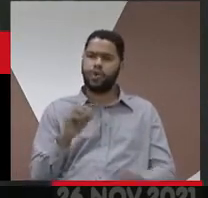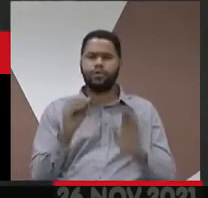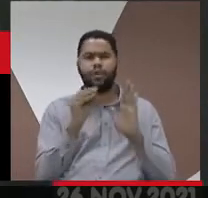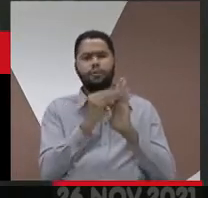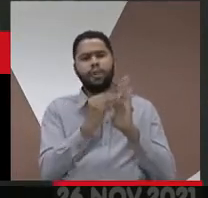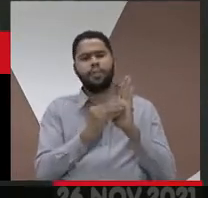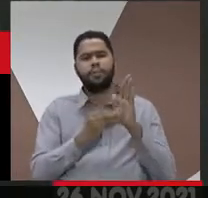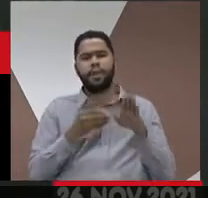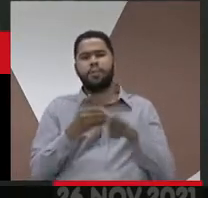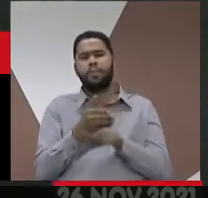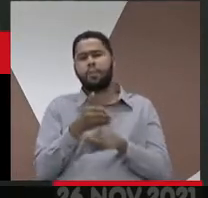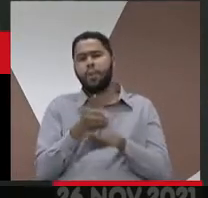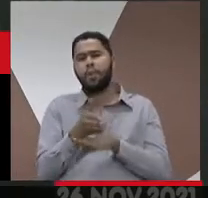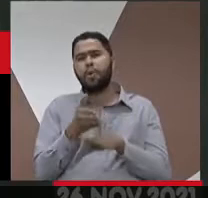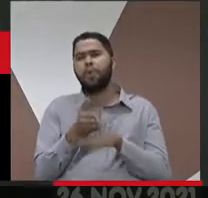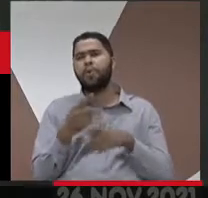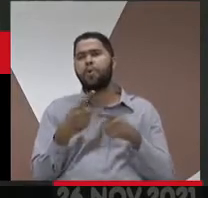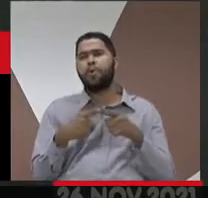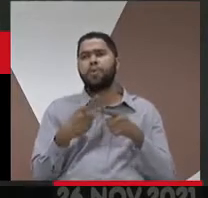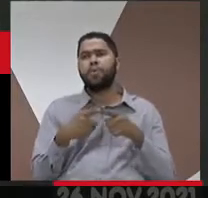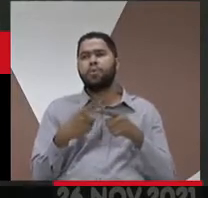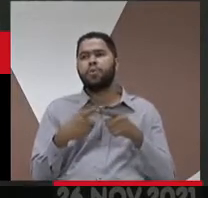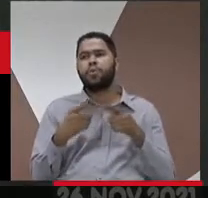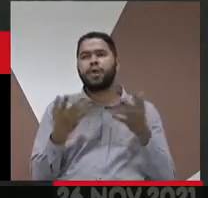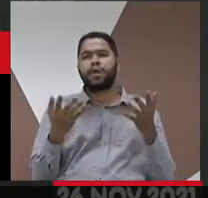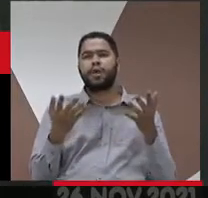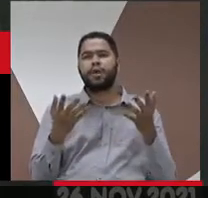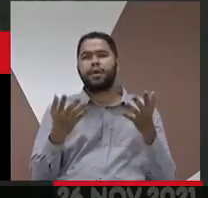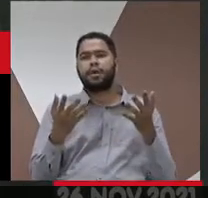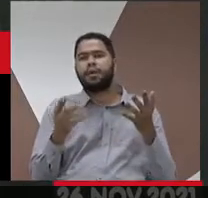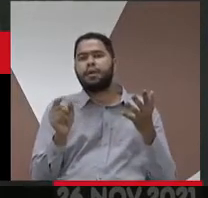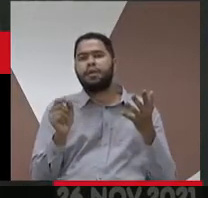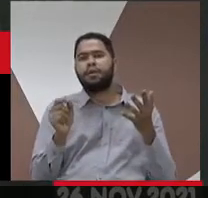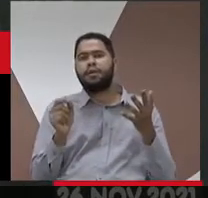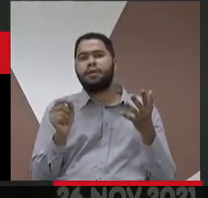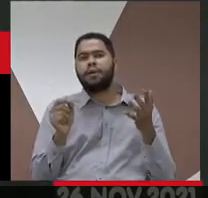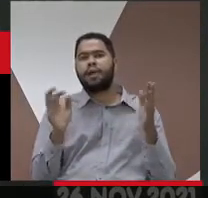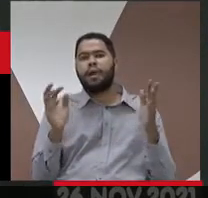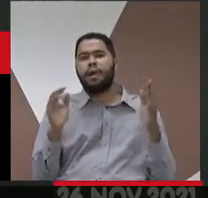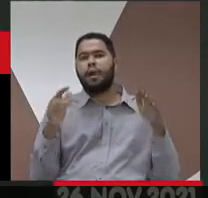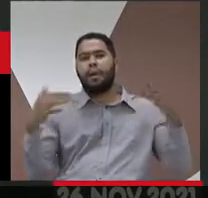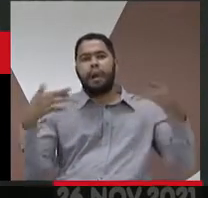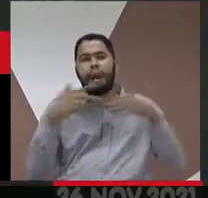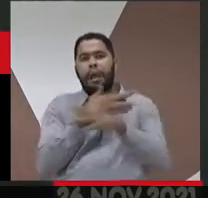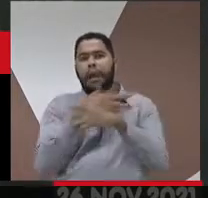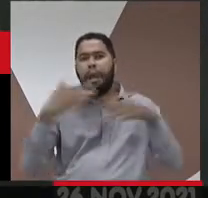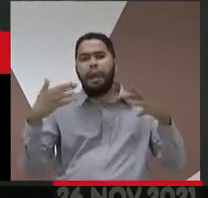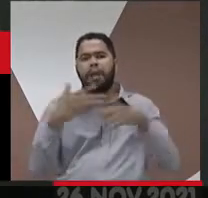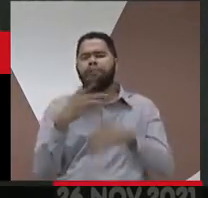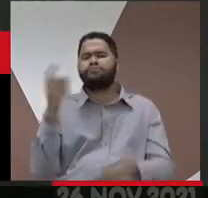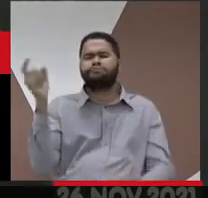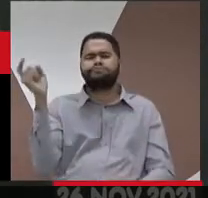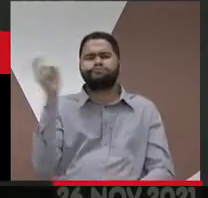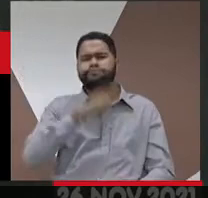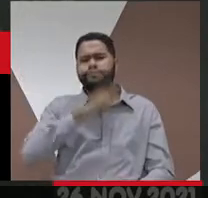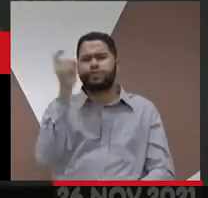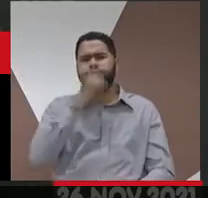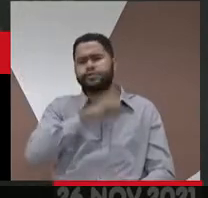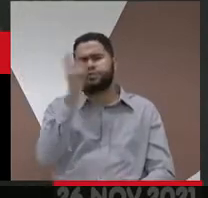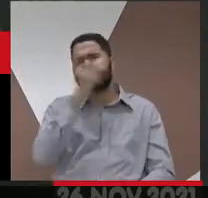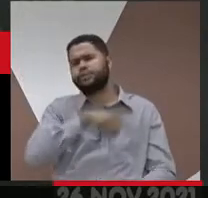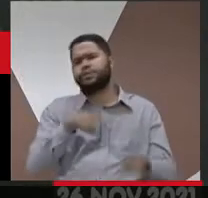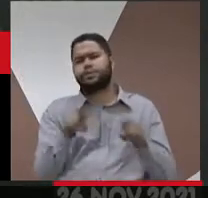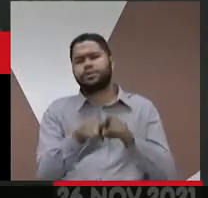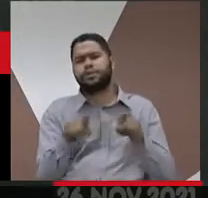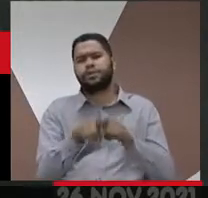poucos acessos, porque aí vai inibir aglomerações ao lado. Mentira também!